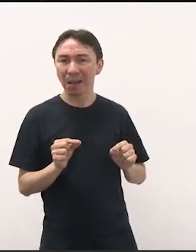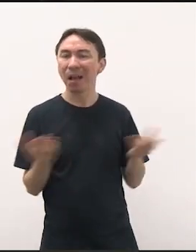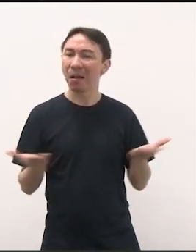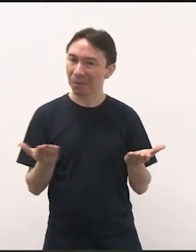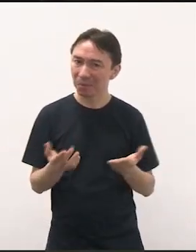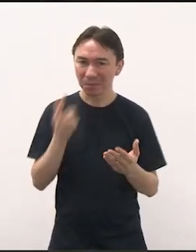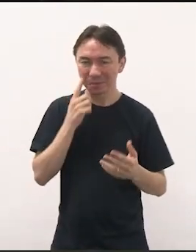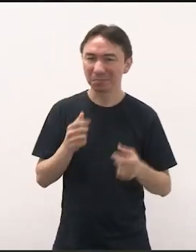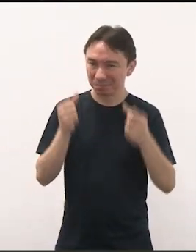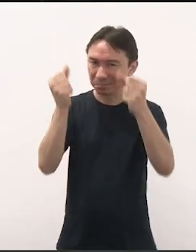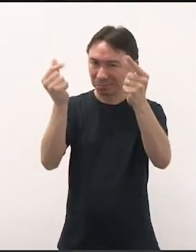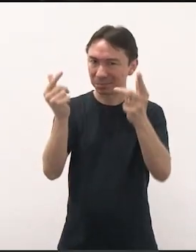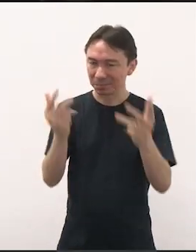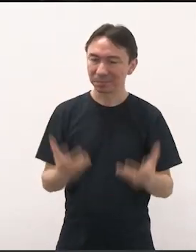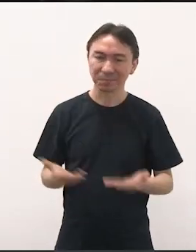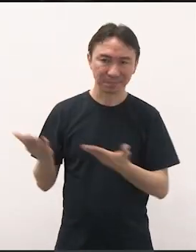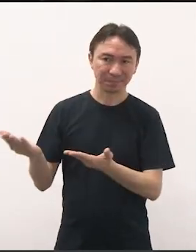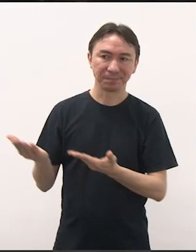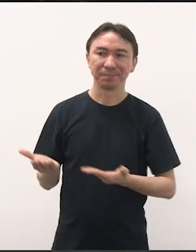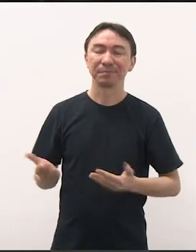detalha.